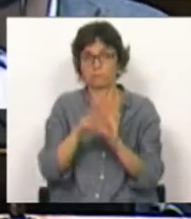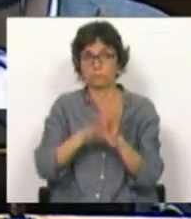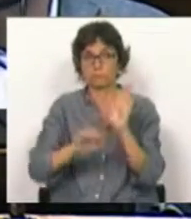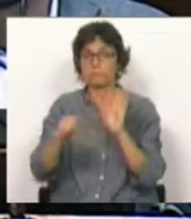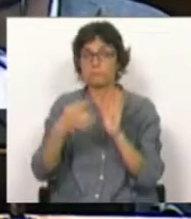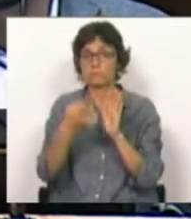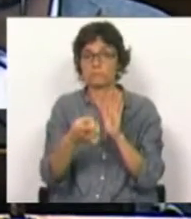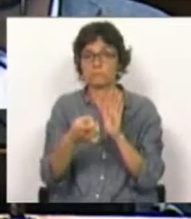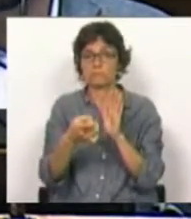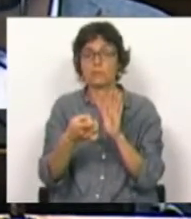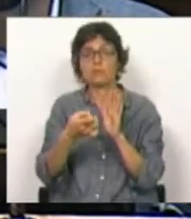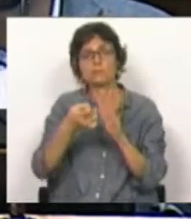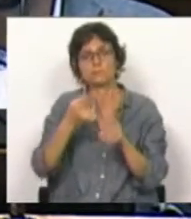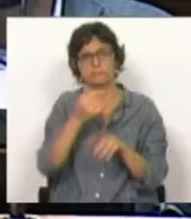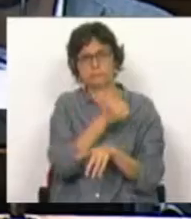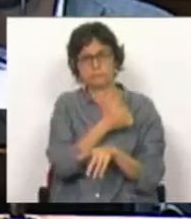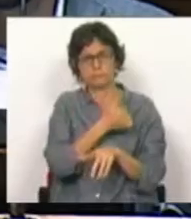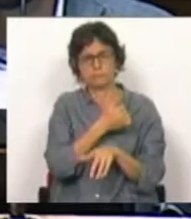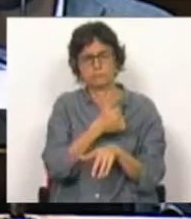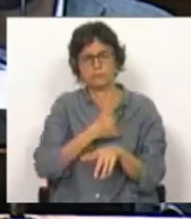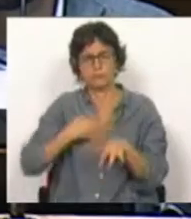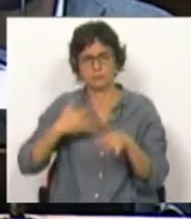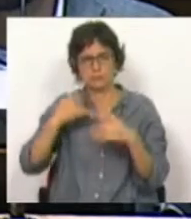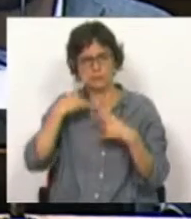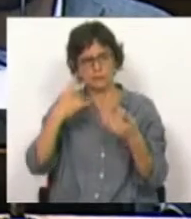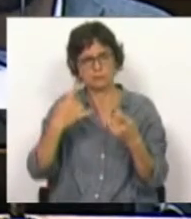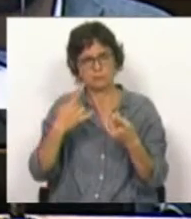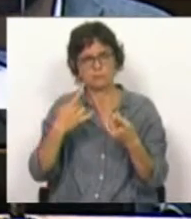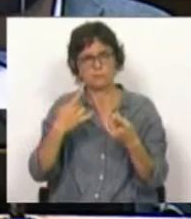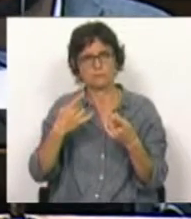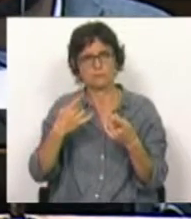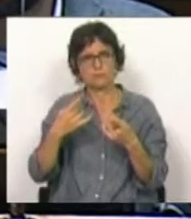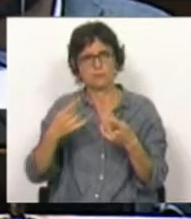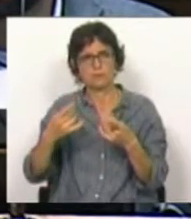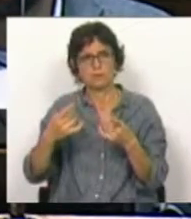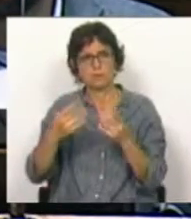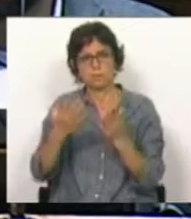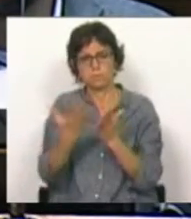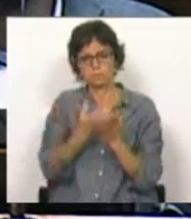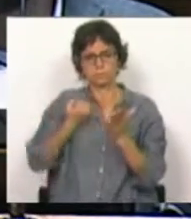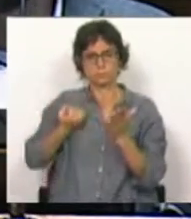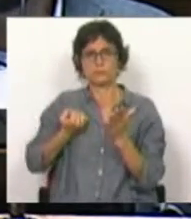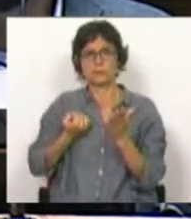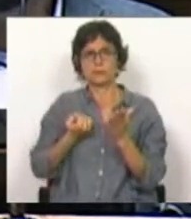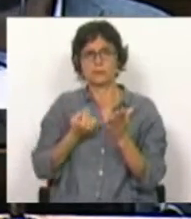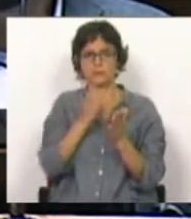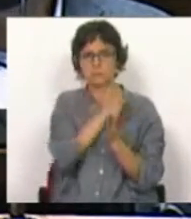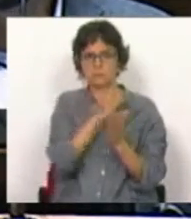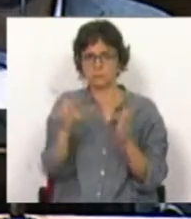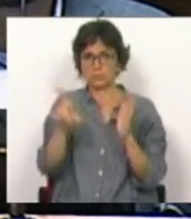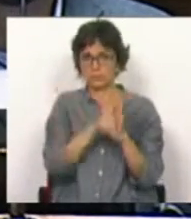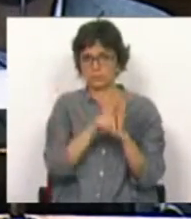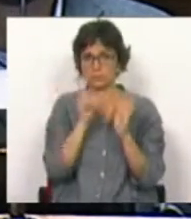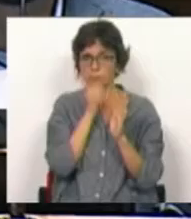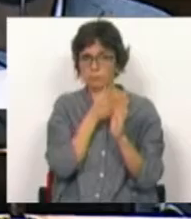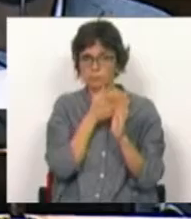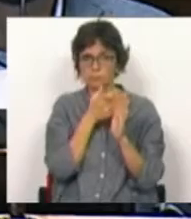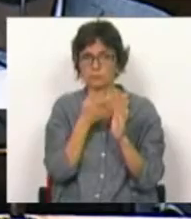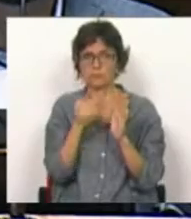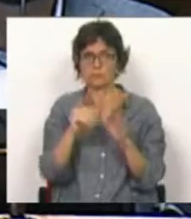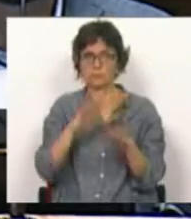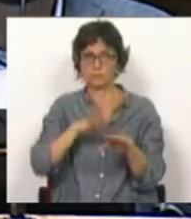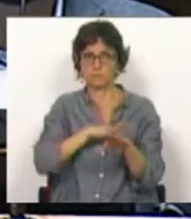as entidades do Serviço Nacional de Saúde fossem retiradas da aplicação da Lei dos Compromissos, que é dita até pelos